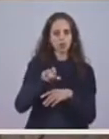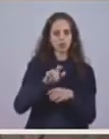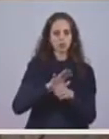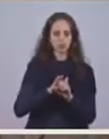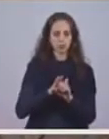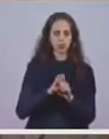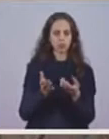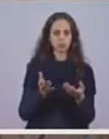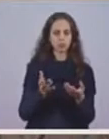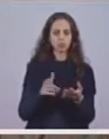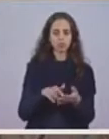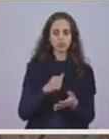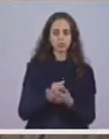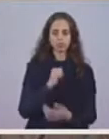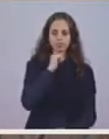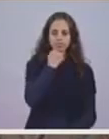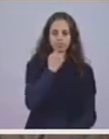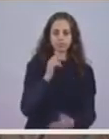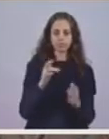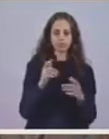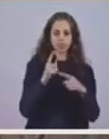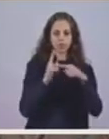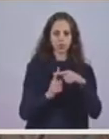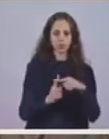coronavírus, para que o mistério da cruz os